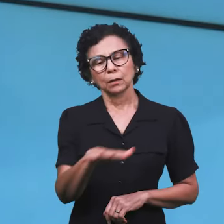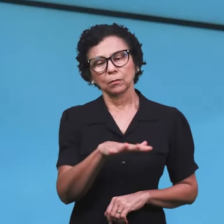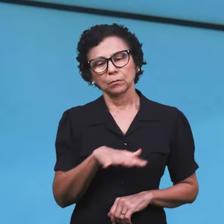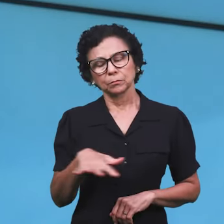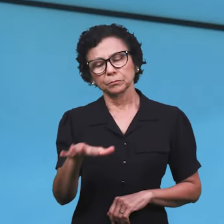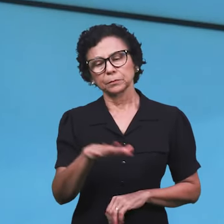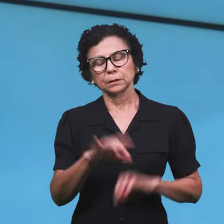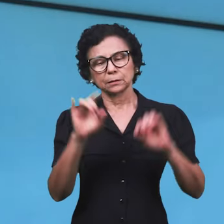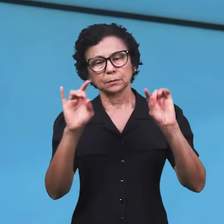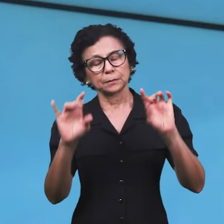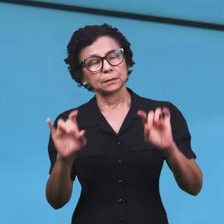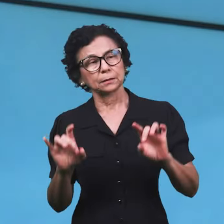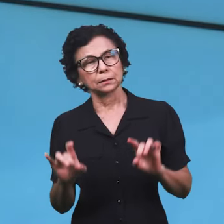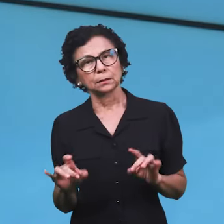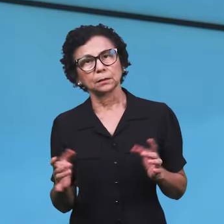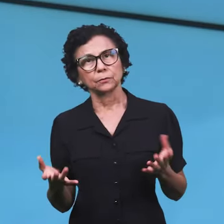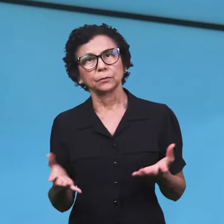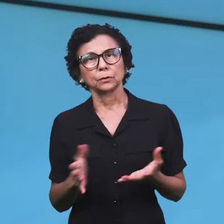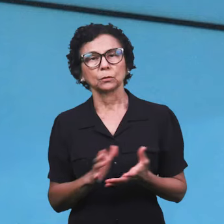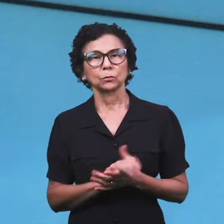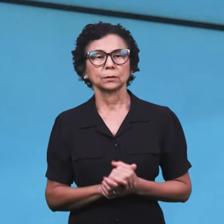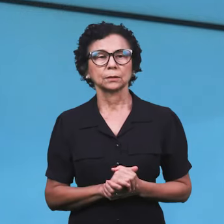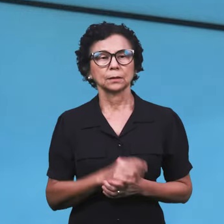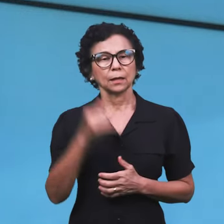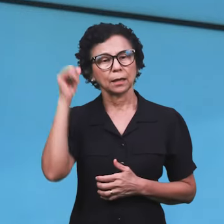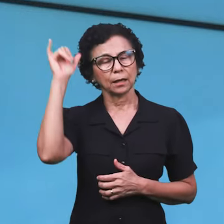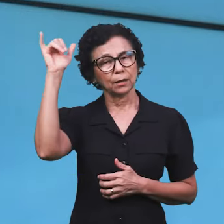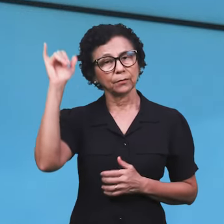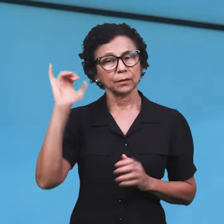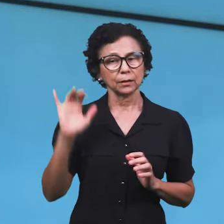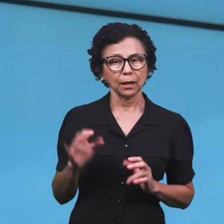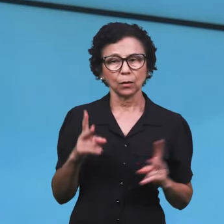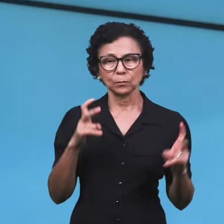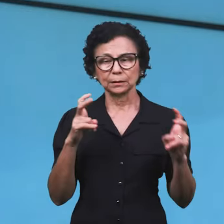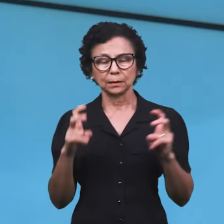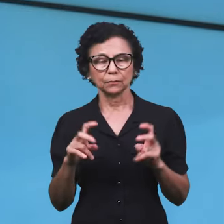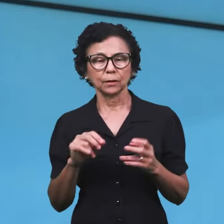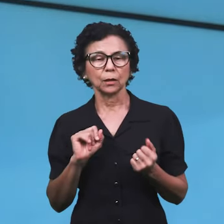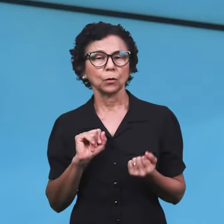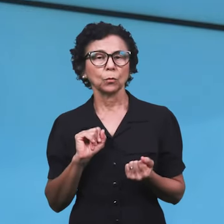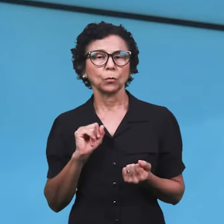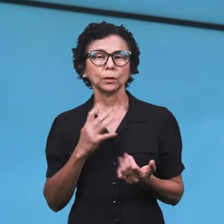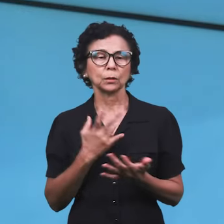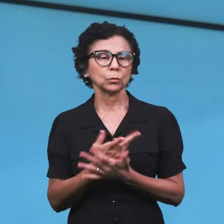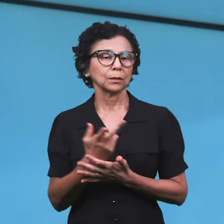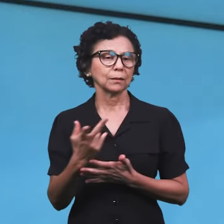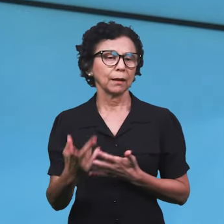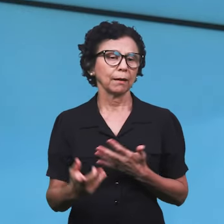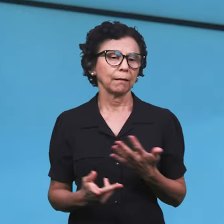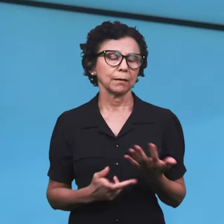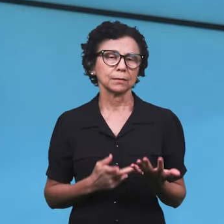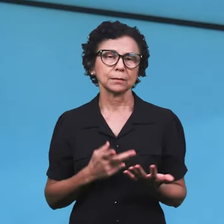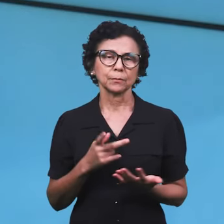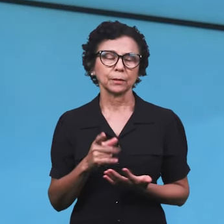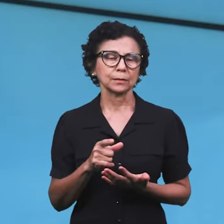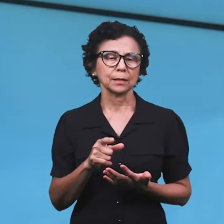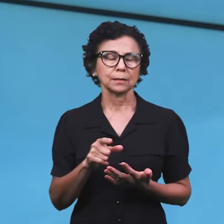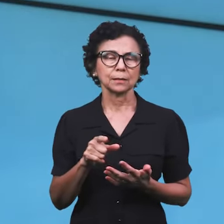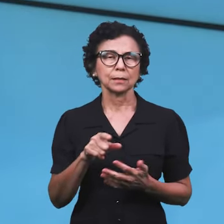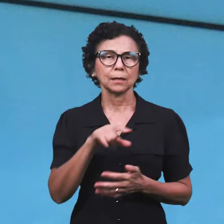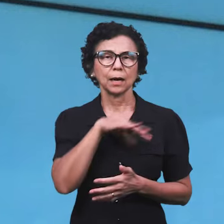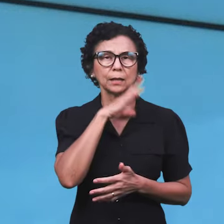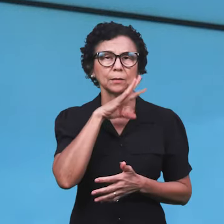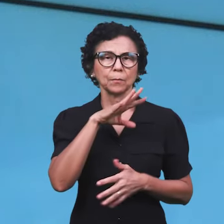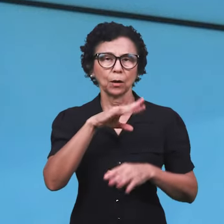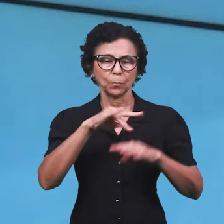adequado, tirar os gatilhos, né, de dentro de casa. Às vezes é pelo de animal, às vezes é poeira, às vezes os bichinhos